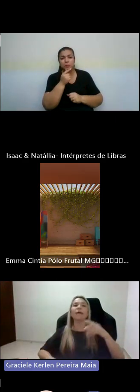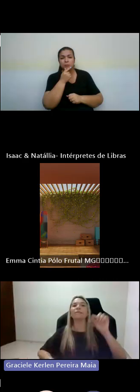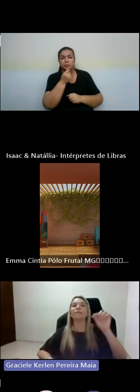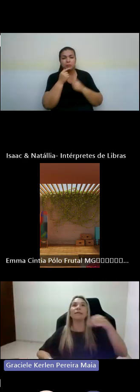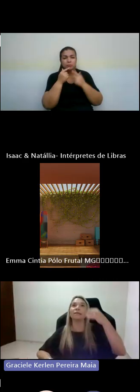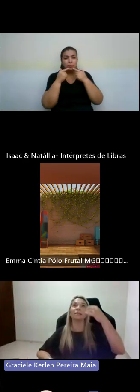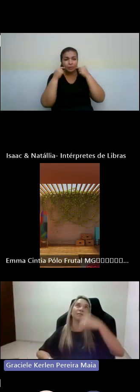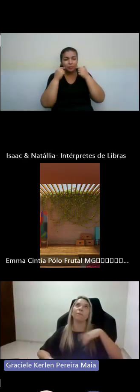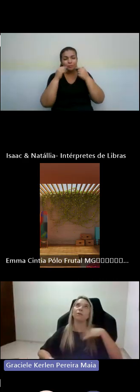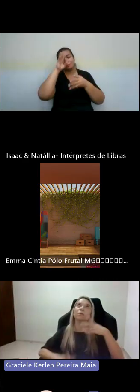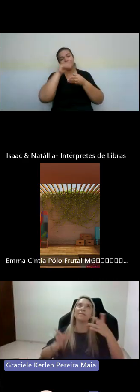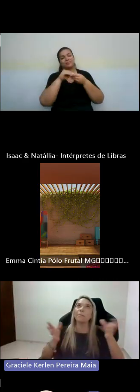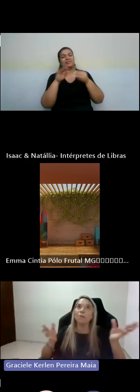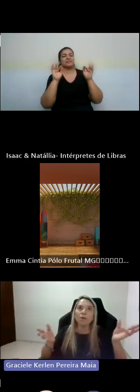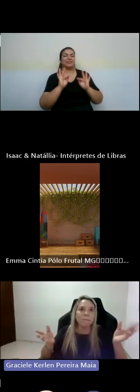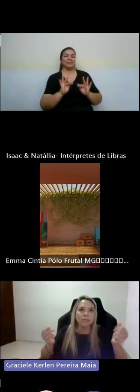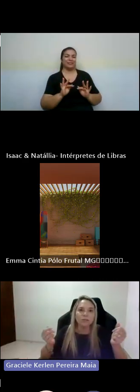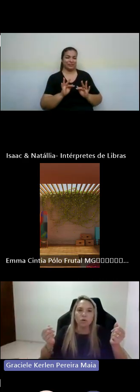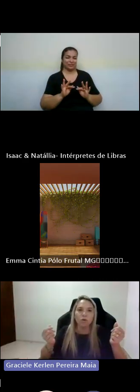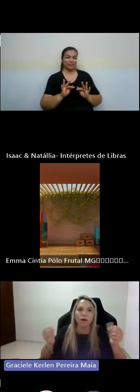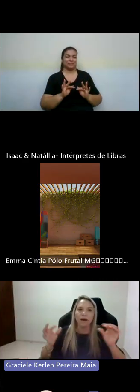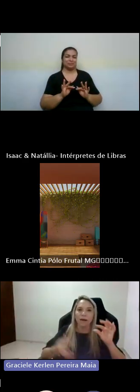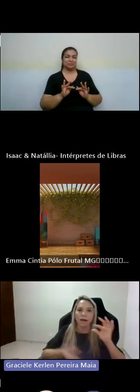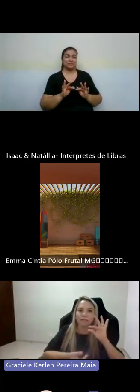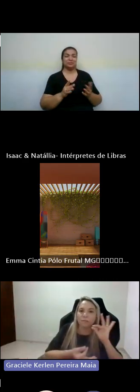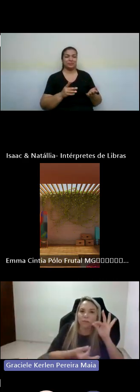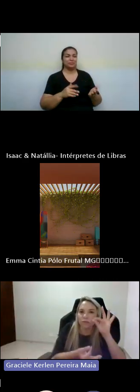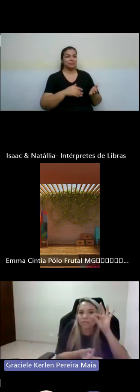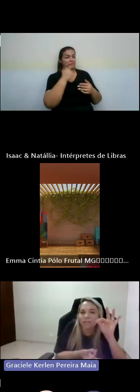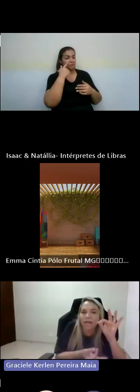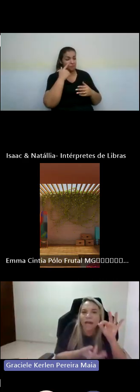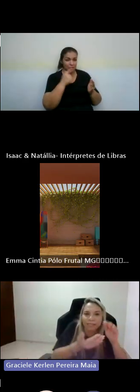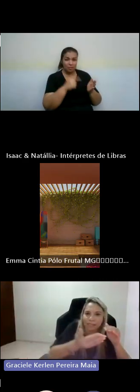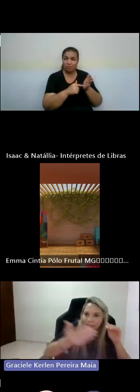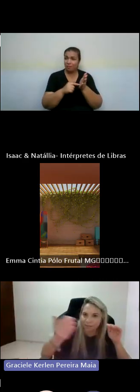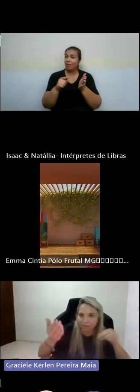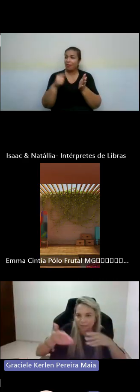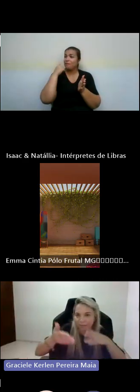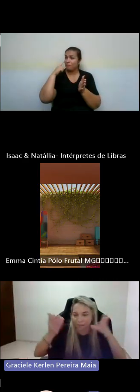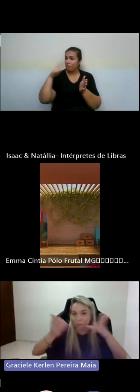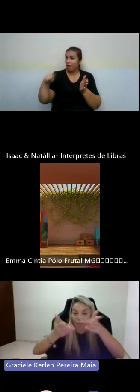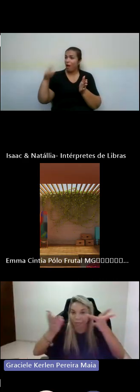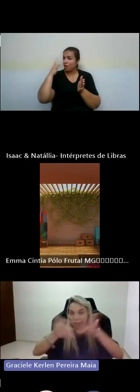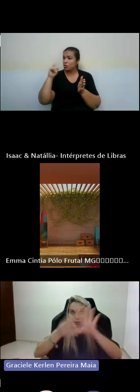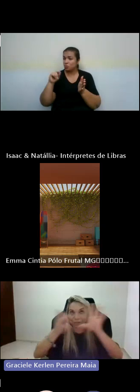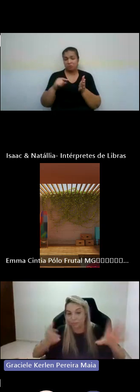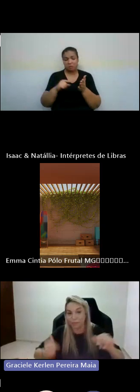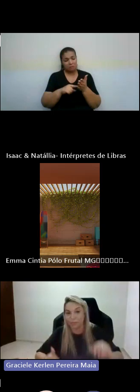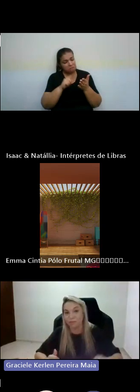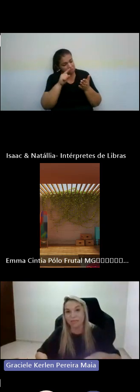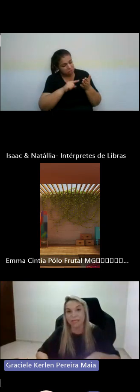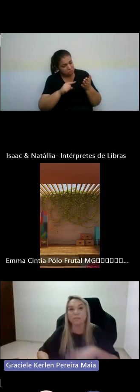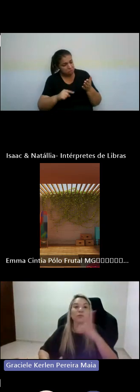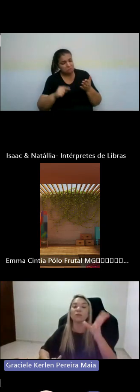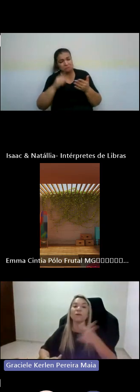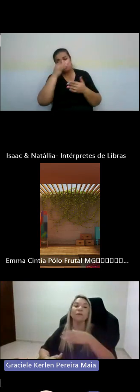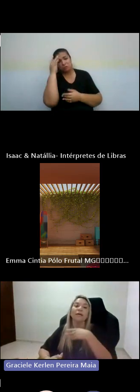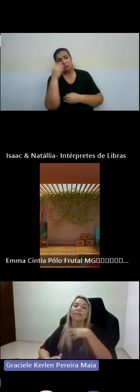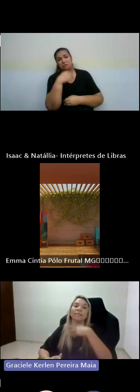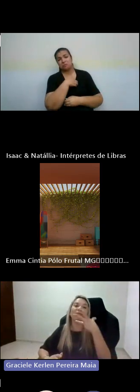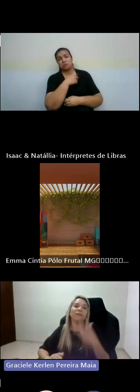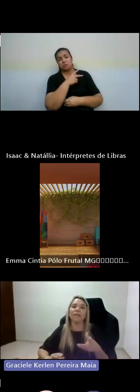eu perguntasse aqui, você pode mostrar para qualquer pessoa as expressões faciais, esses bonequinhos, esses meninos. Aí as